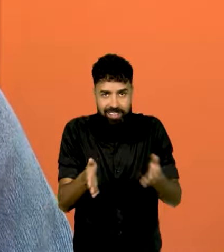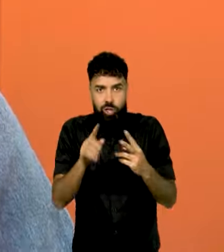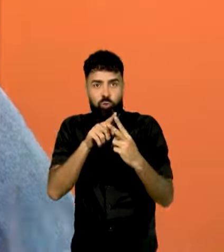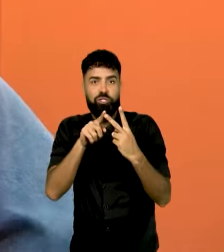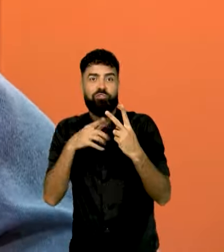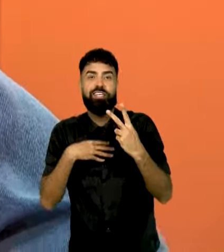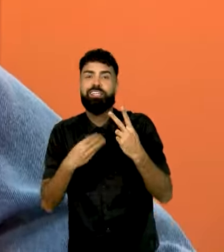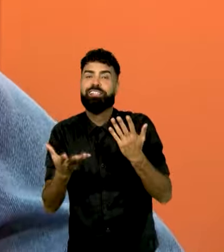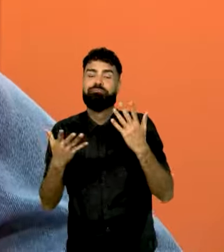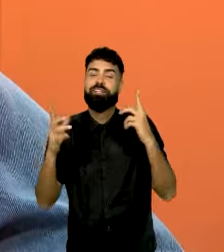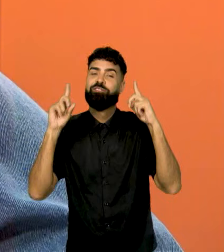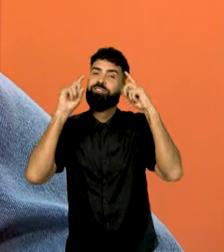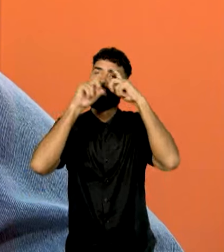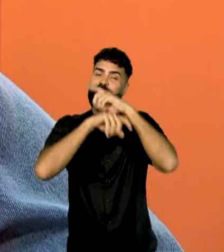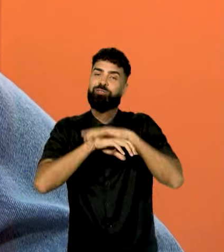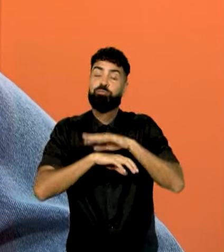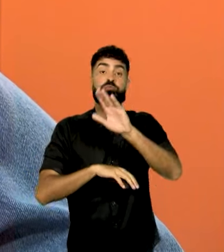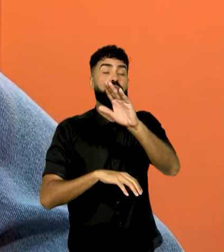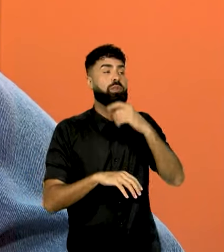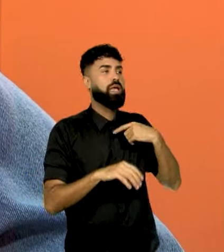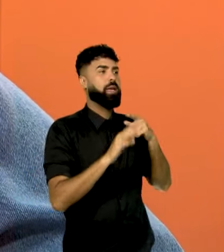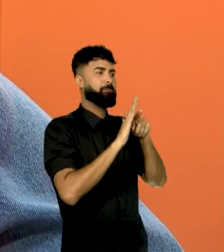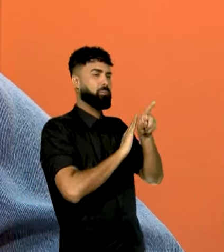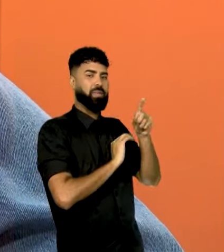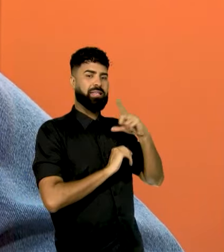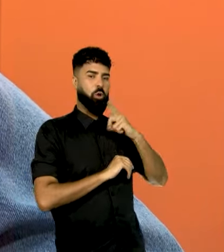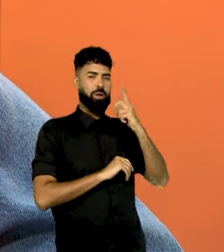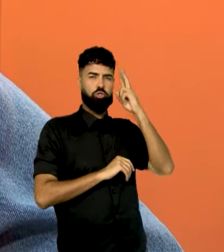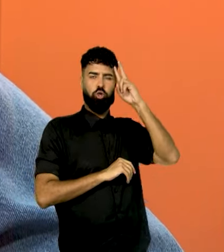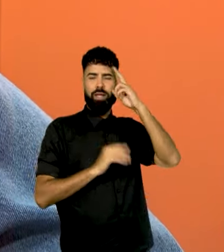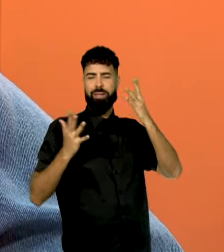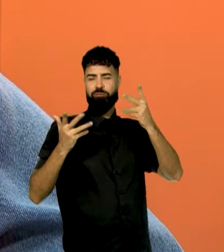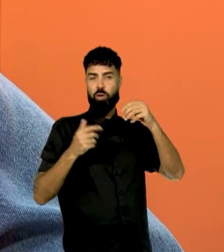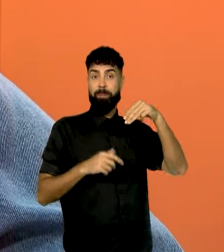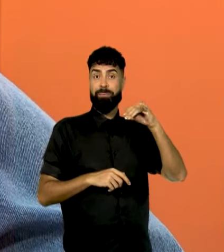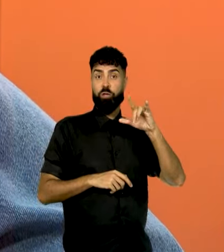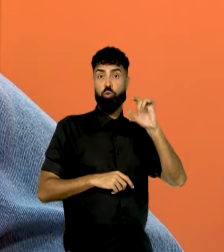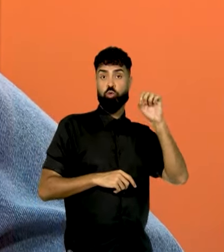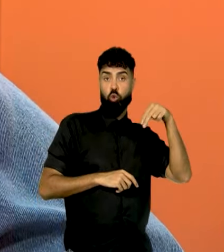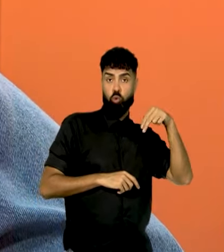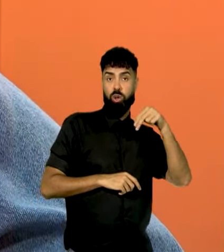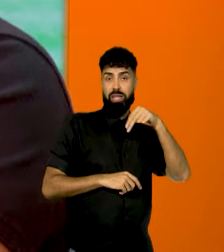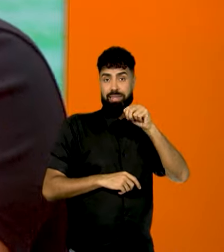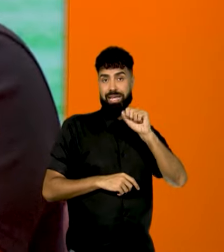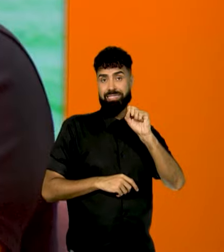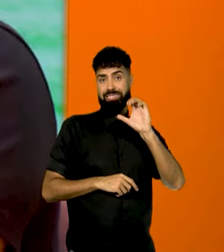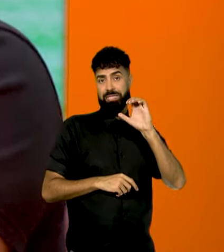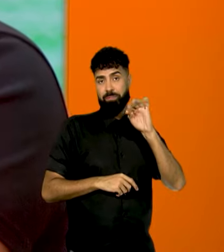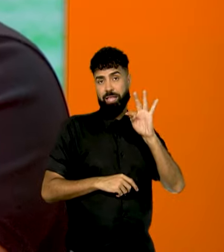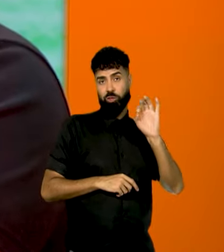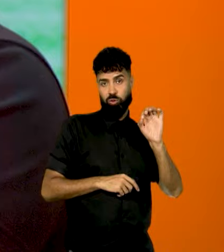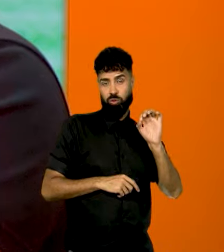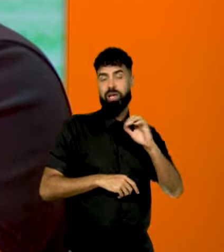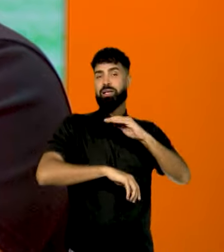difícil. Agora, vem cá. Tem uma história incrível do Milton Nascimento e o sapo. Queria que você me contasse. Cara, o Milton, ele é